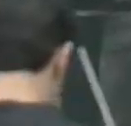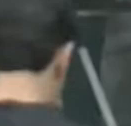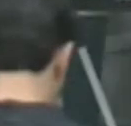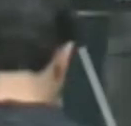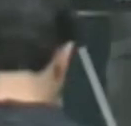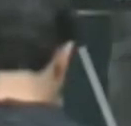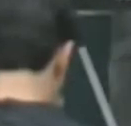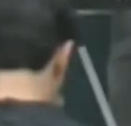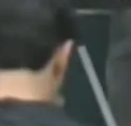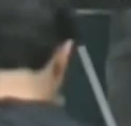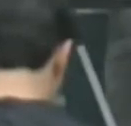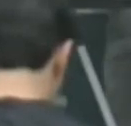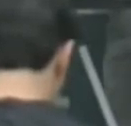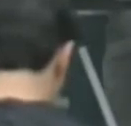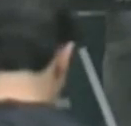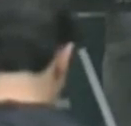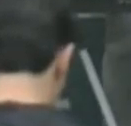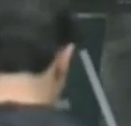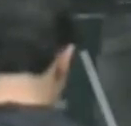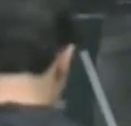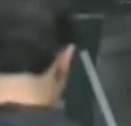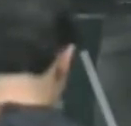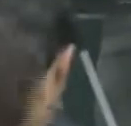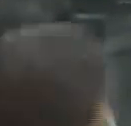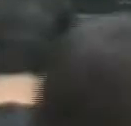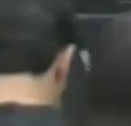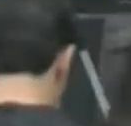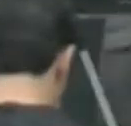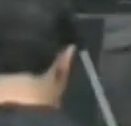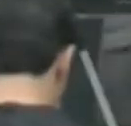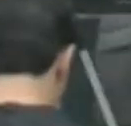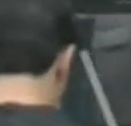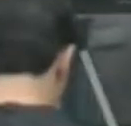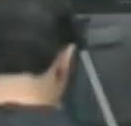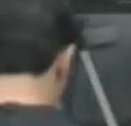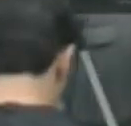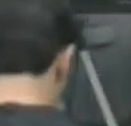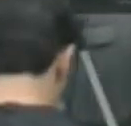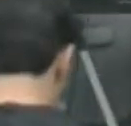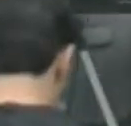nunca te deixo sozinho